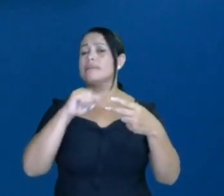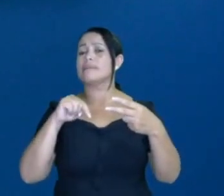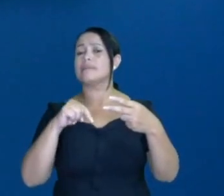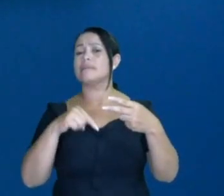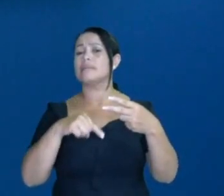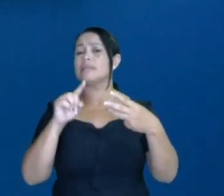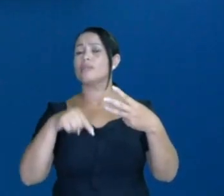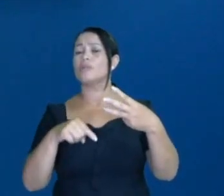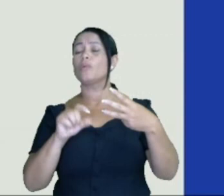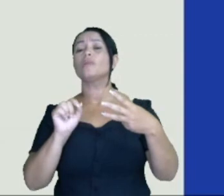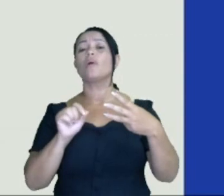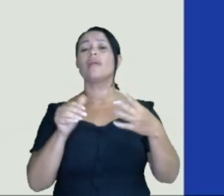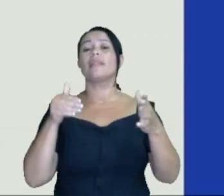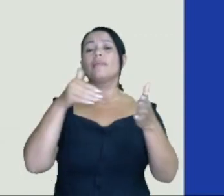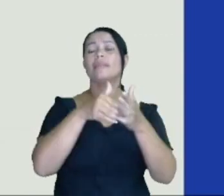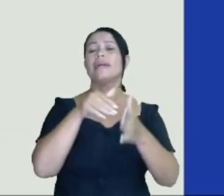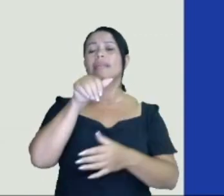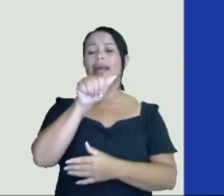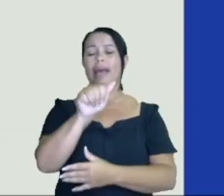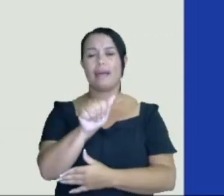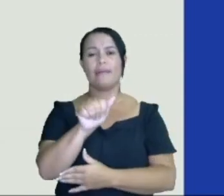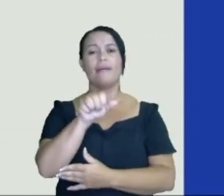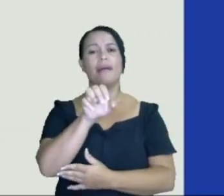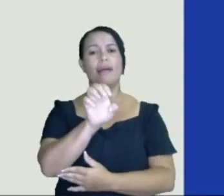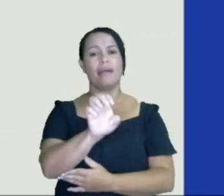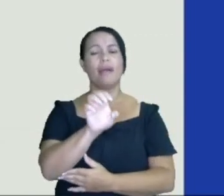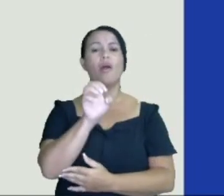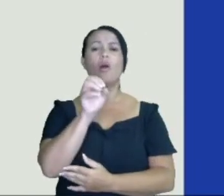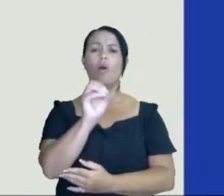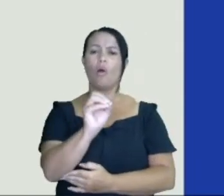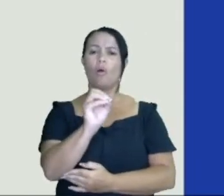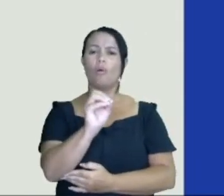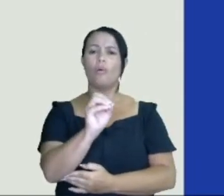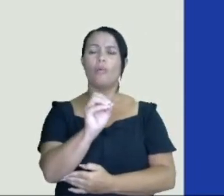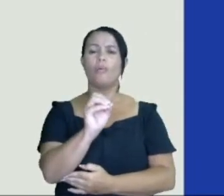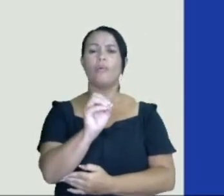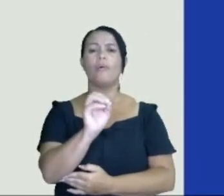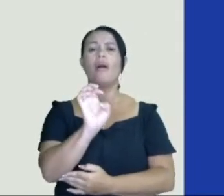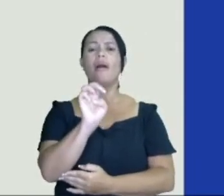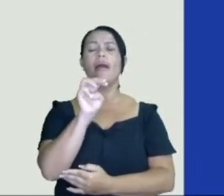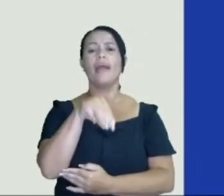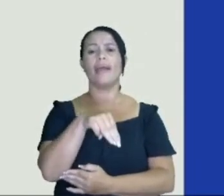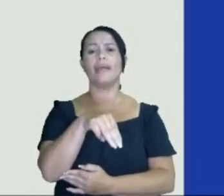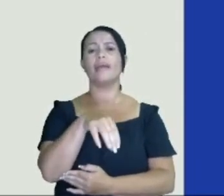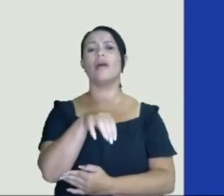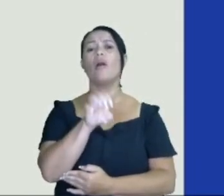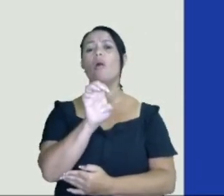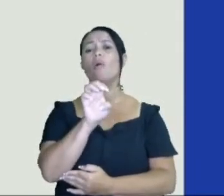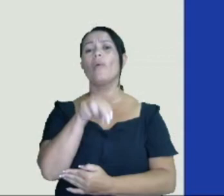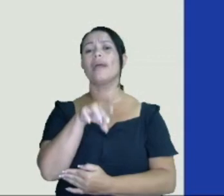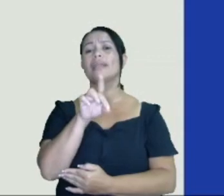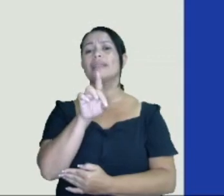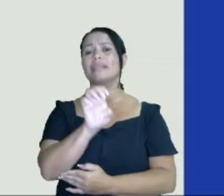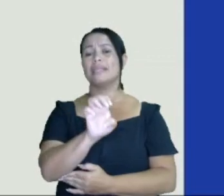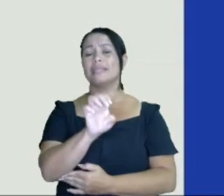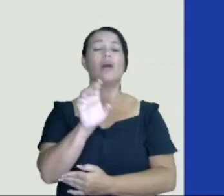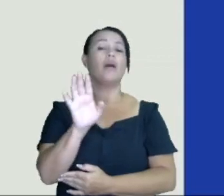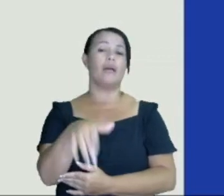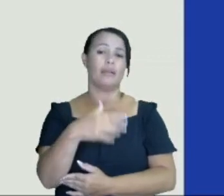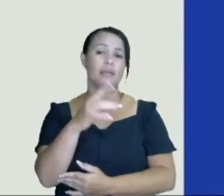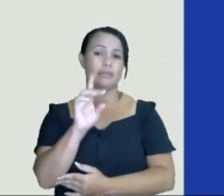terminadas em A, E, O, em ou em